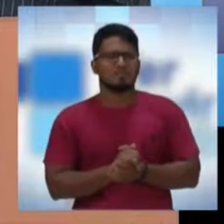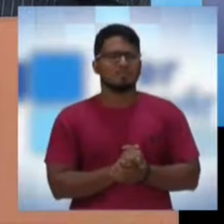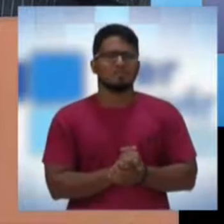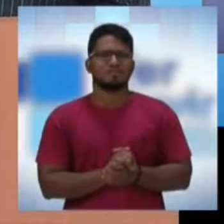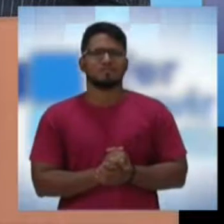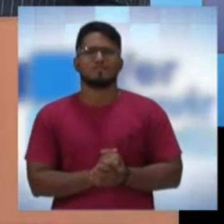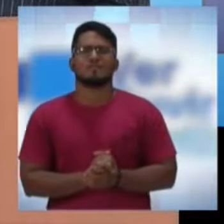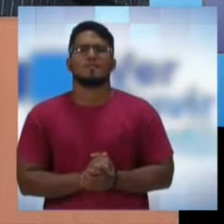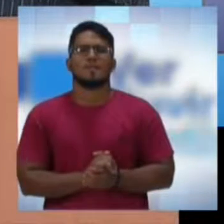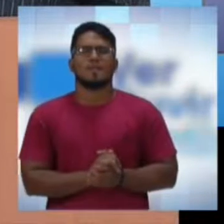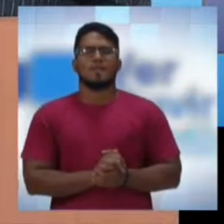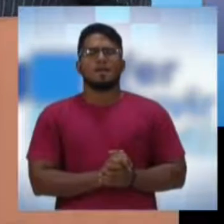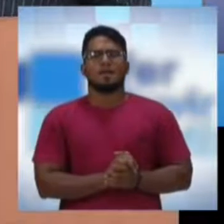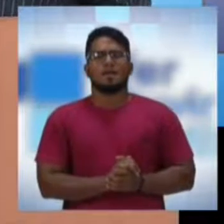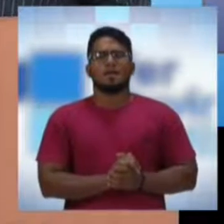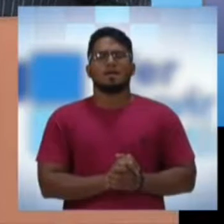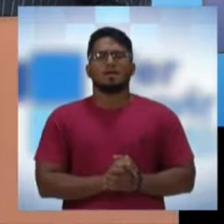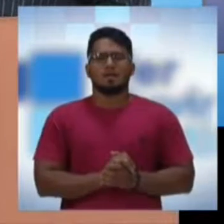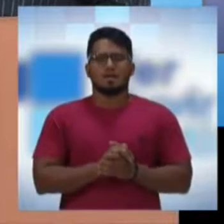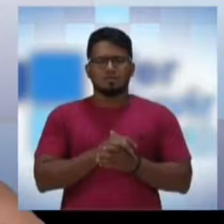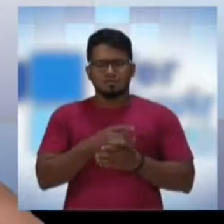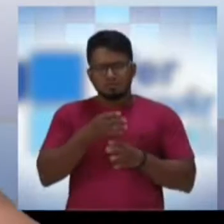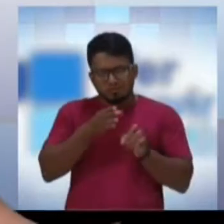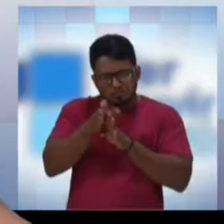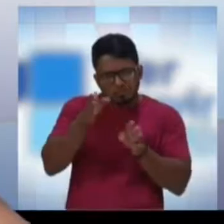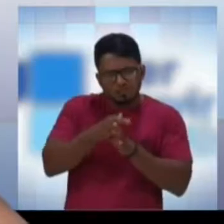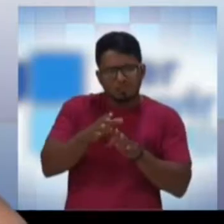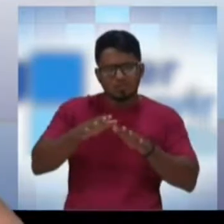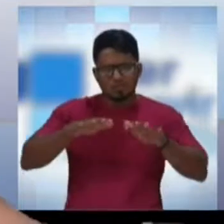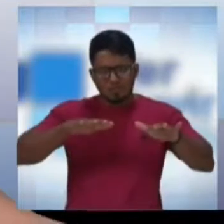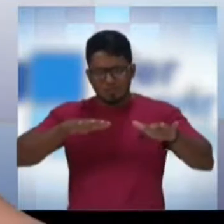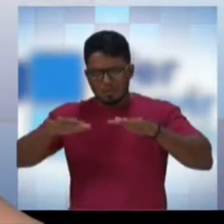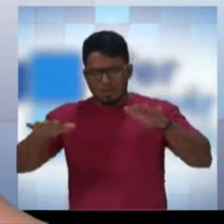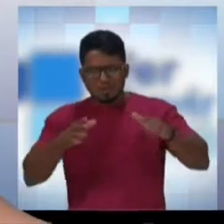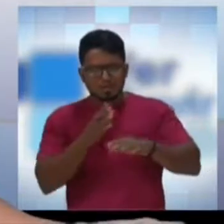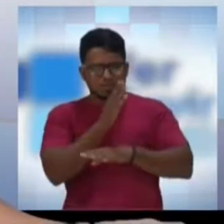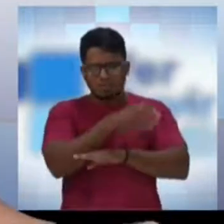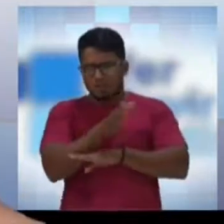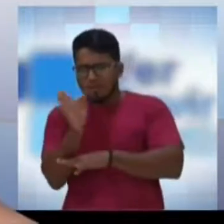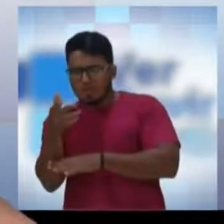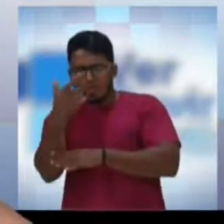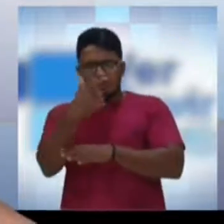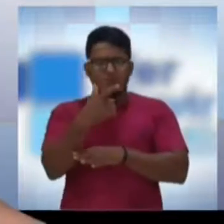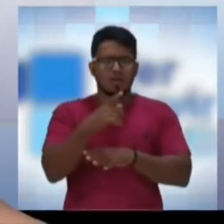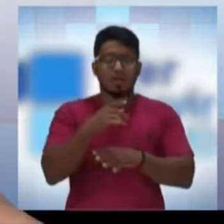Ah, a questão da orientação e mobilidade é muito interessante. Por quê? Primeiro,